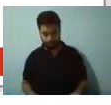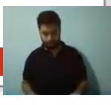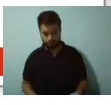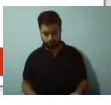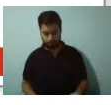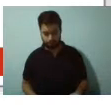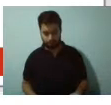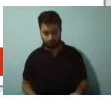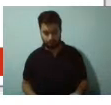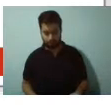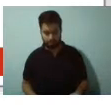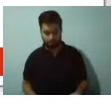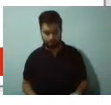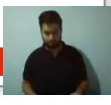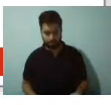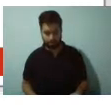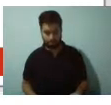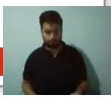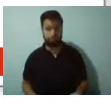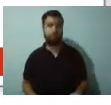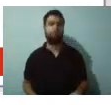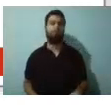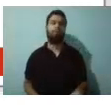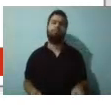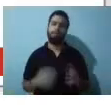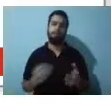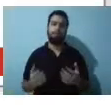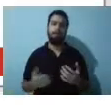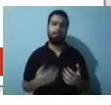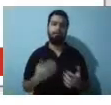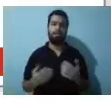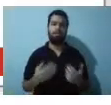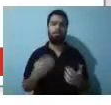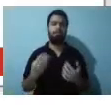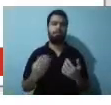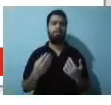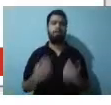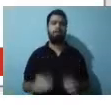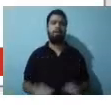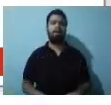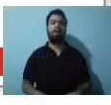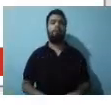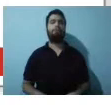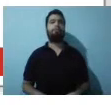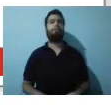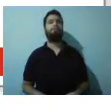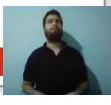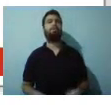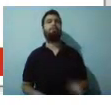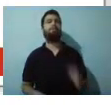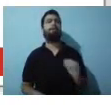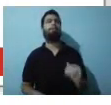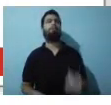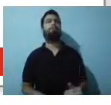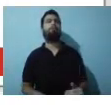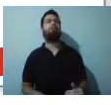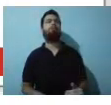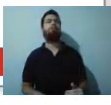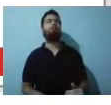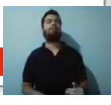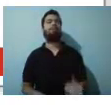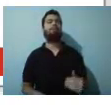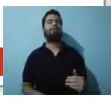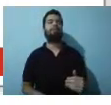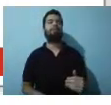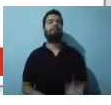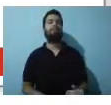sociais coletivas como código de vestimenta, cor de cabelo ou sotaques próprios. Isso daí a gente vê, por exemplo, a gente identifica que a pessoa é nordestina